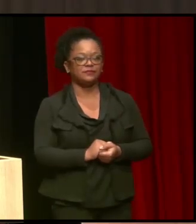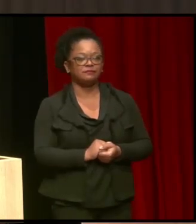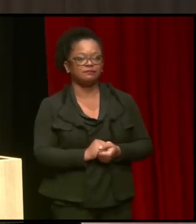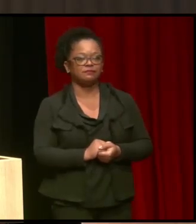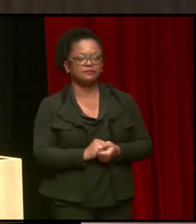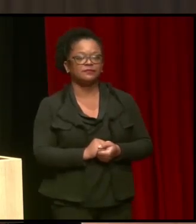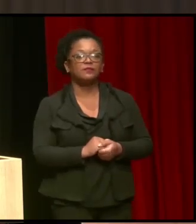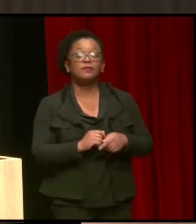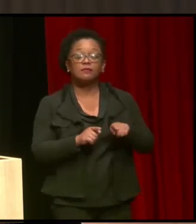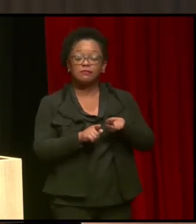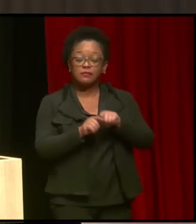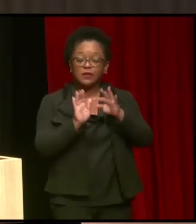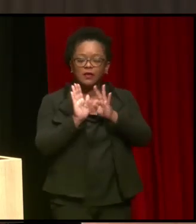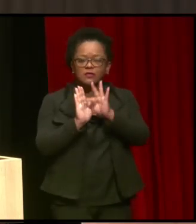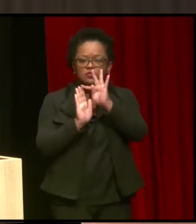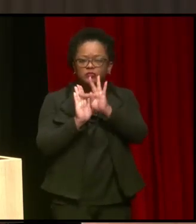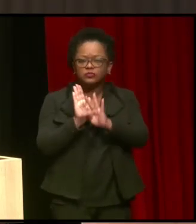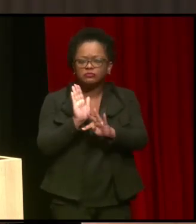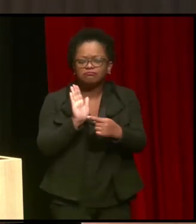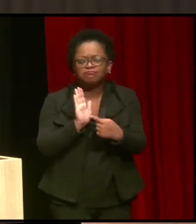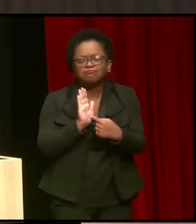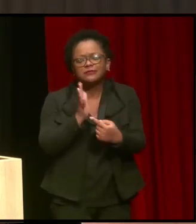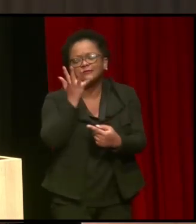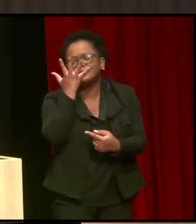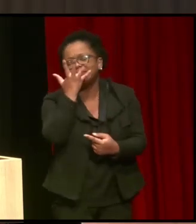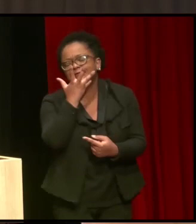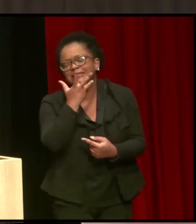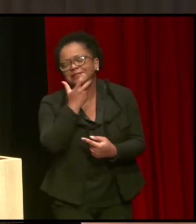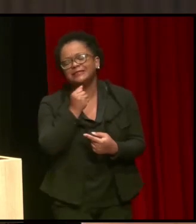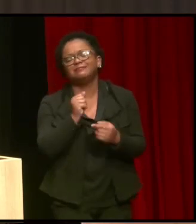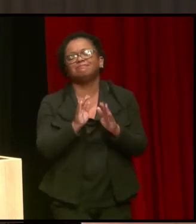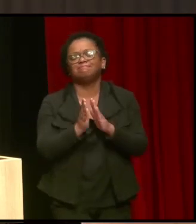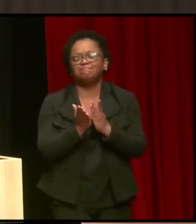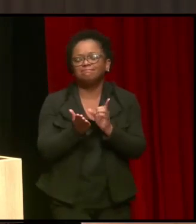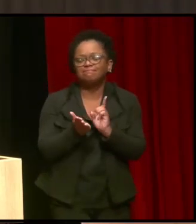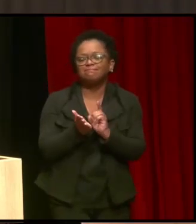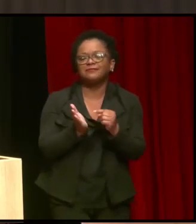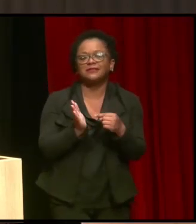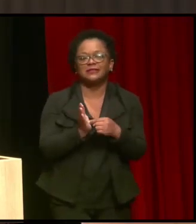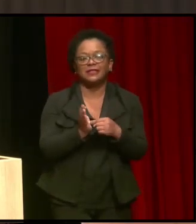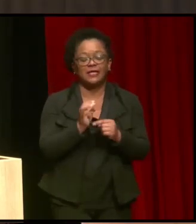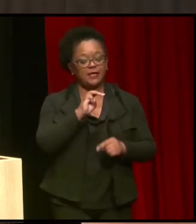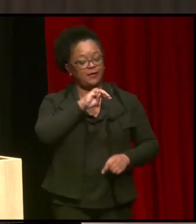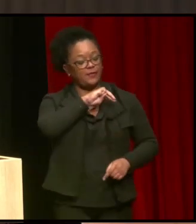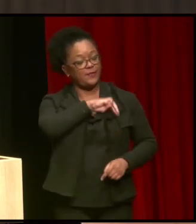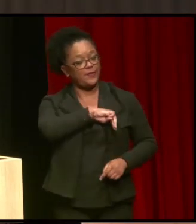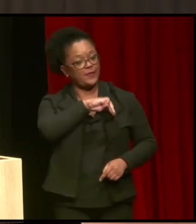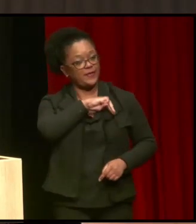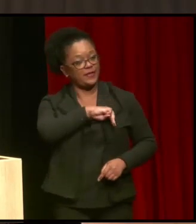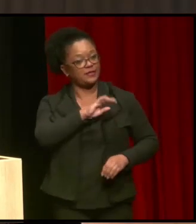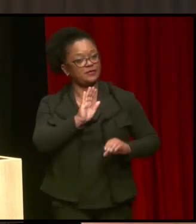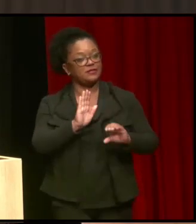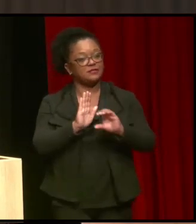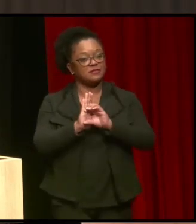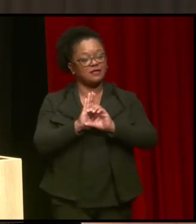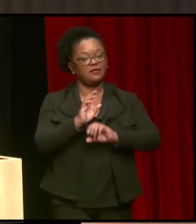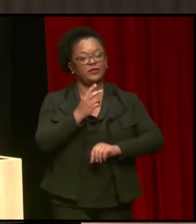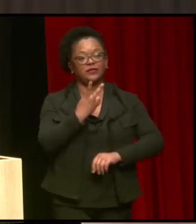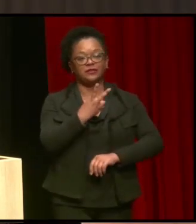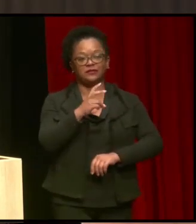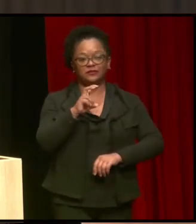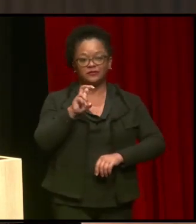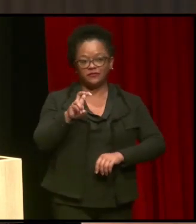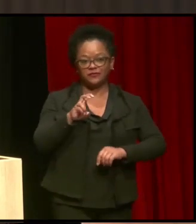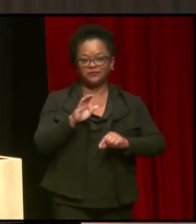dos textos bíblicos mais bonitos para entender a sociedade bíblica está em Mateus 25, 34 e